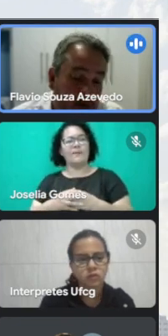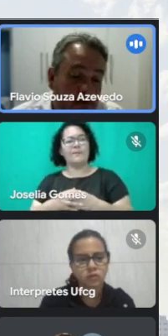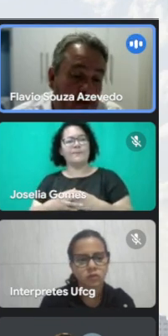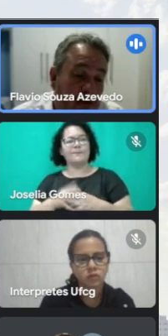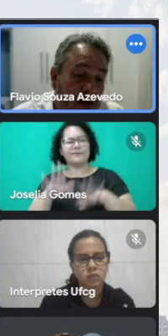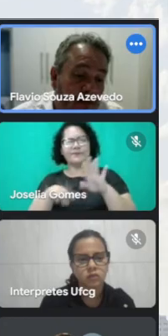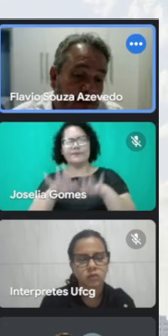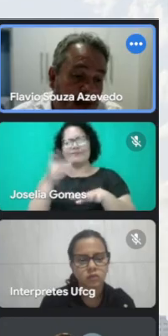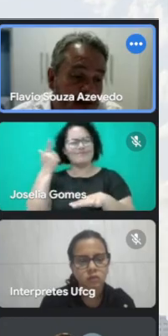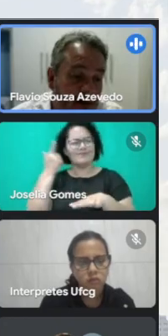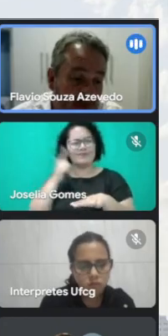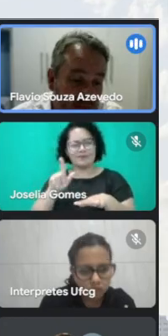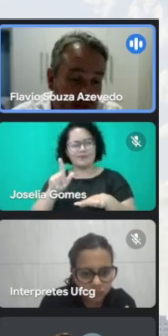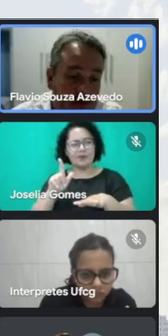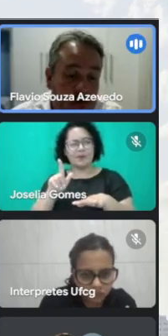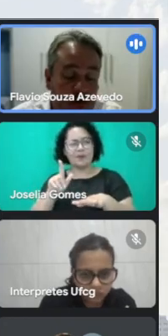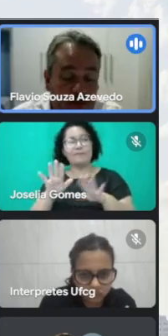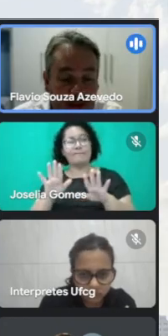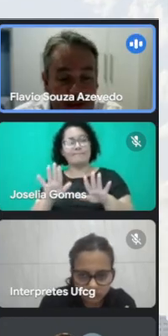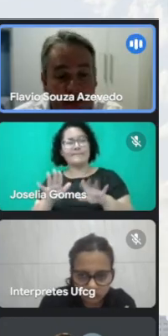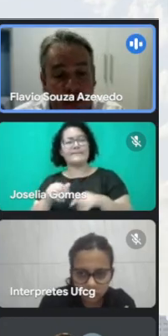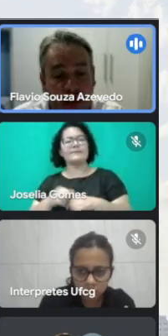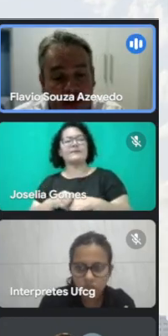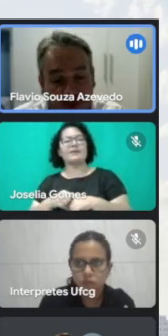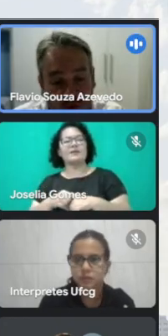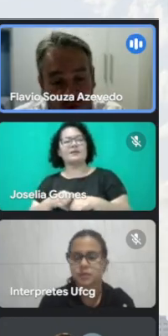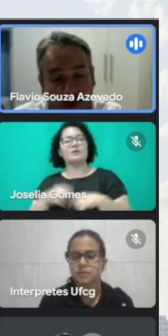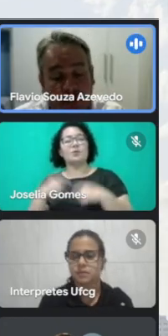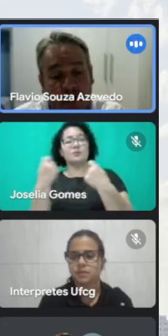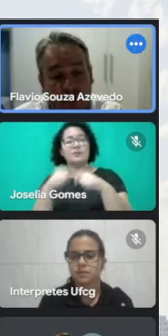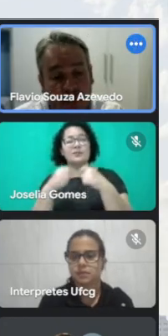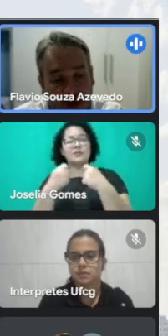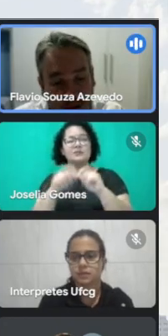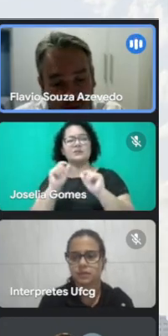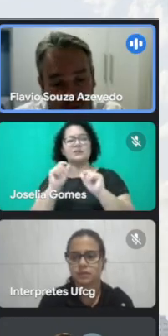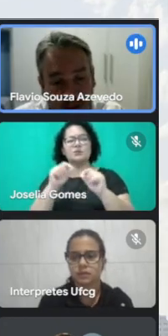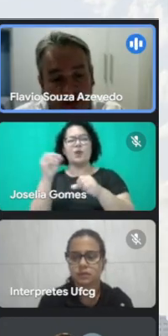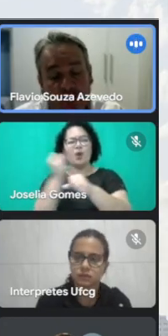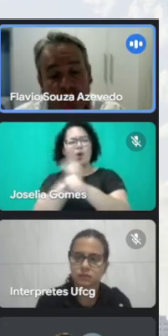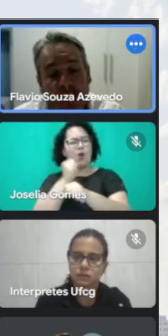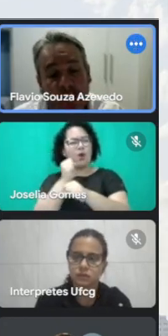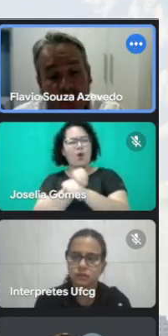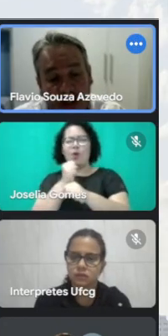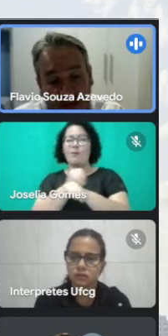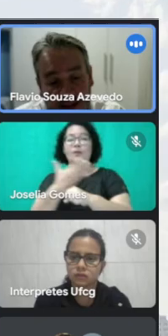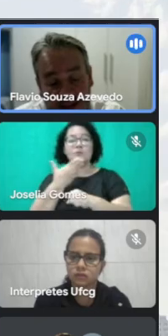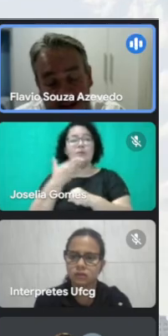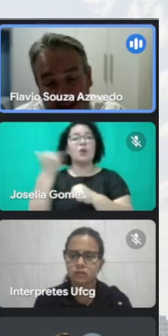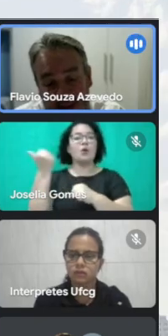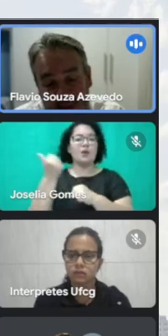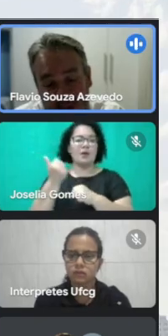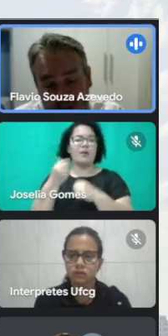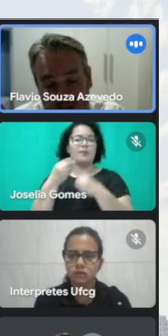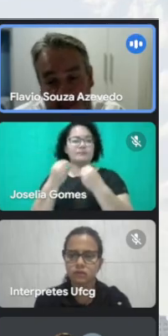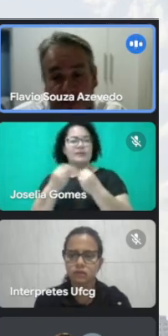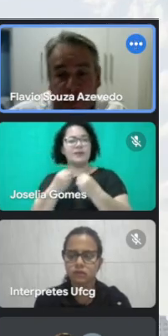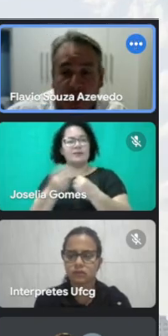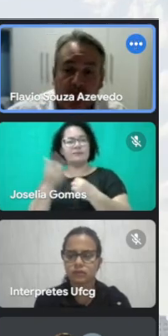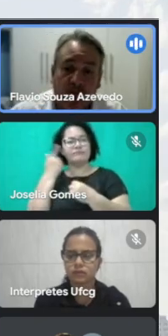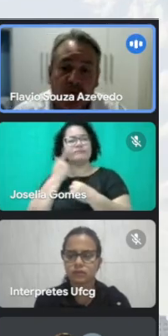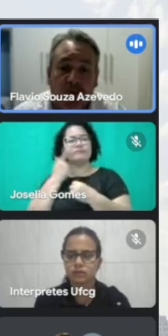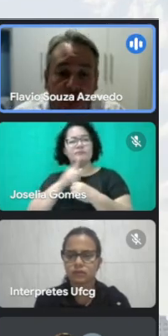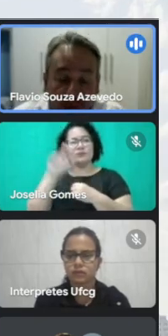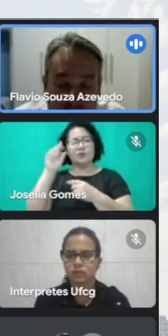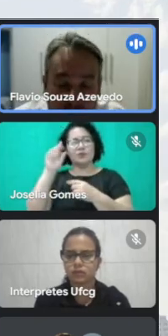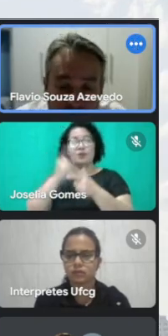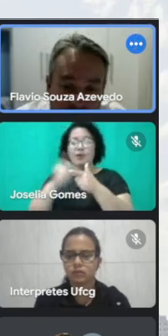consegue, né? Então, cada vez mais são necessárias obras, melhoramentos para atender esse tipo de questão.